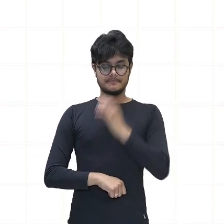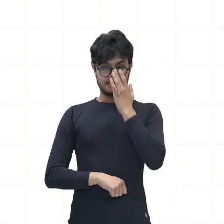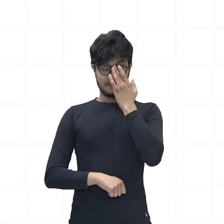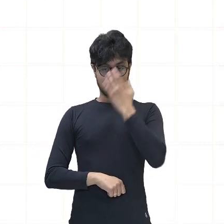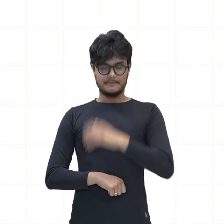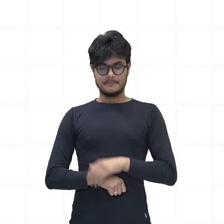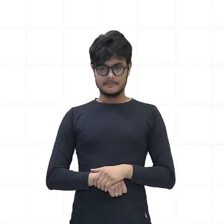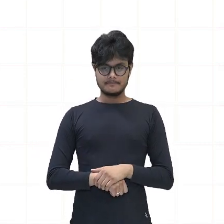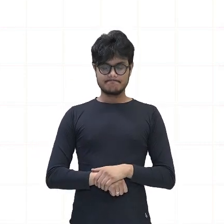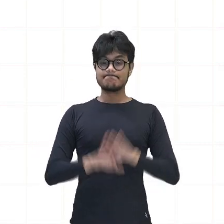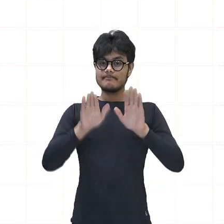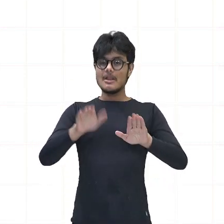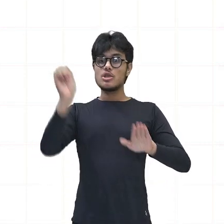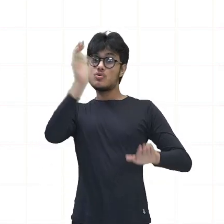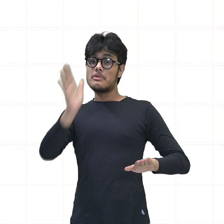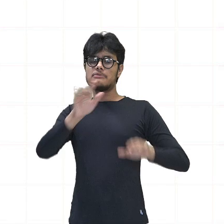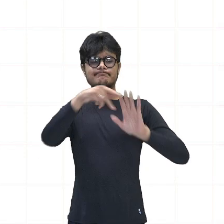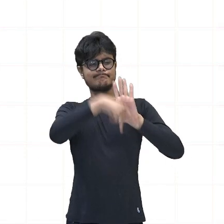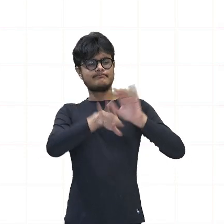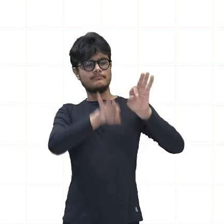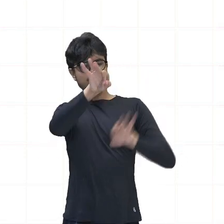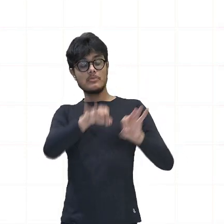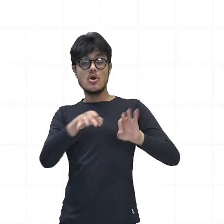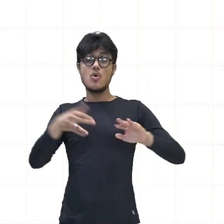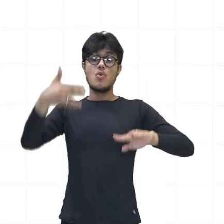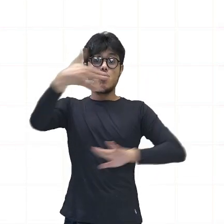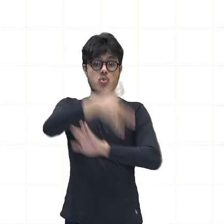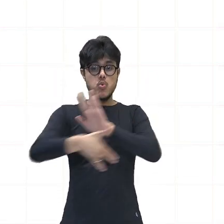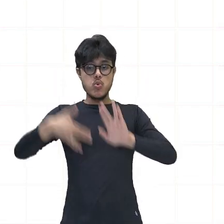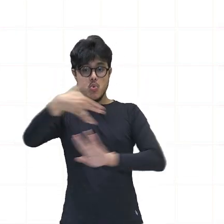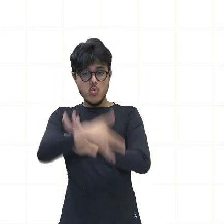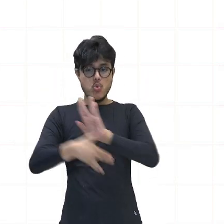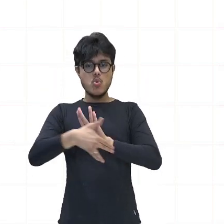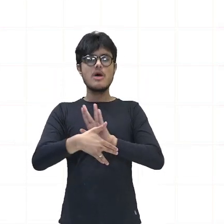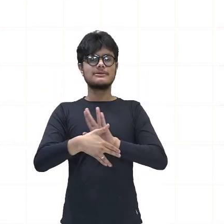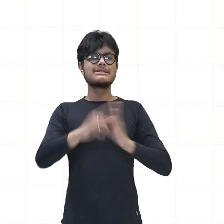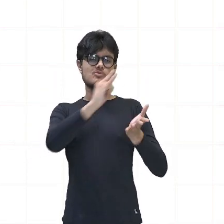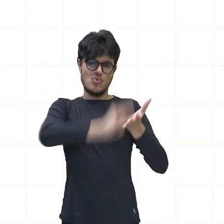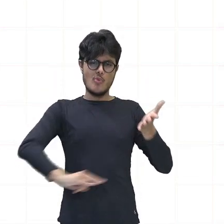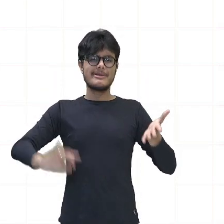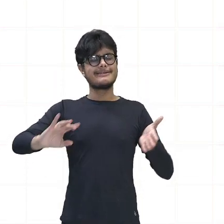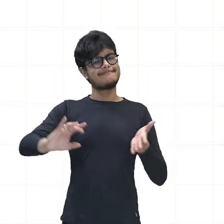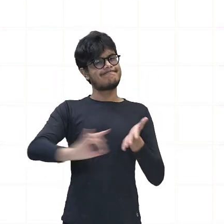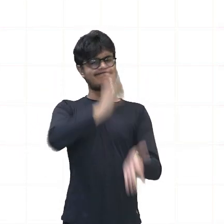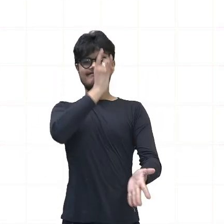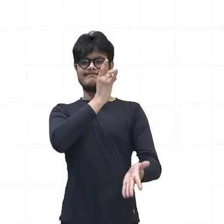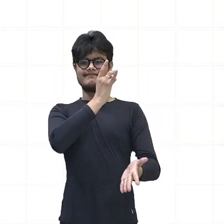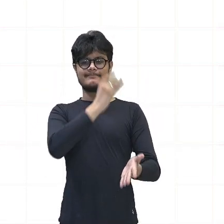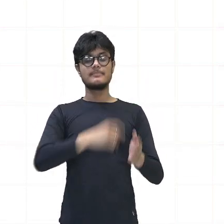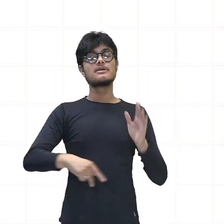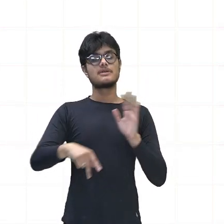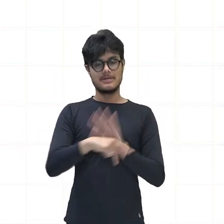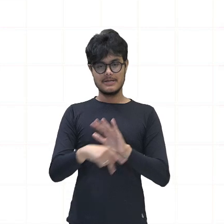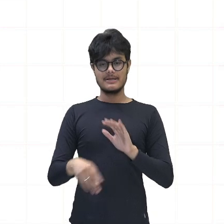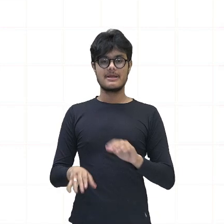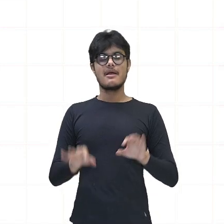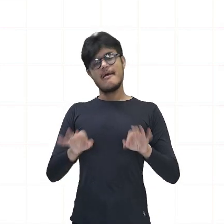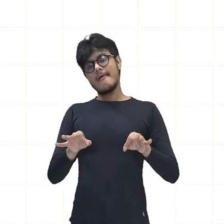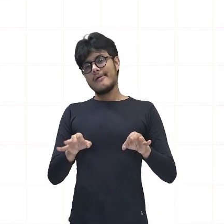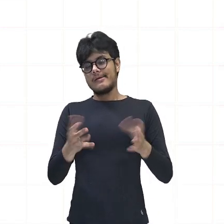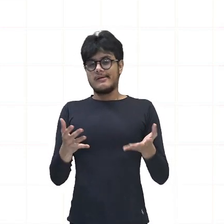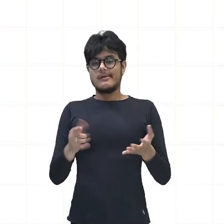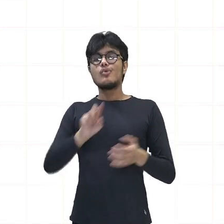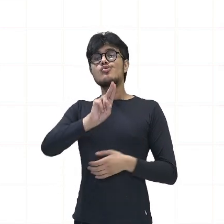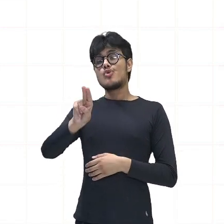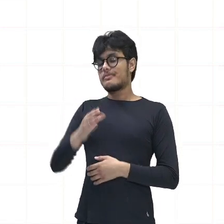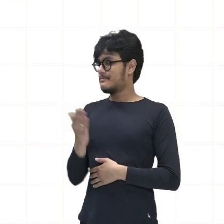a ferrovia Madeira-Mamoré, né, através de um tratado. Esse acordo ficou conhecido como o Tratado de